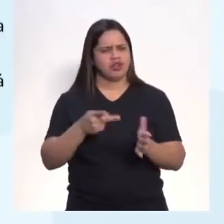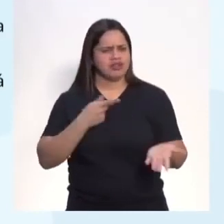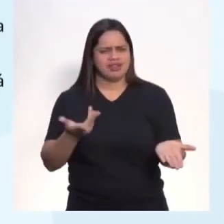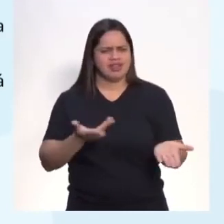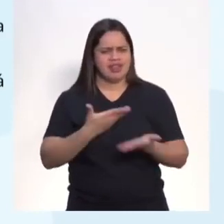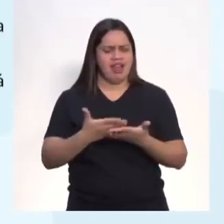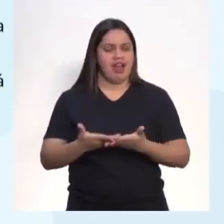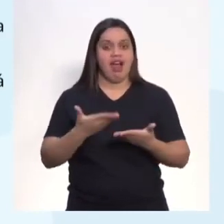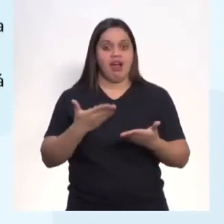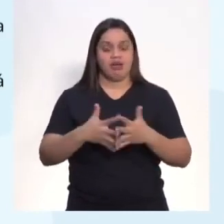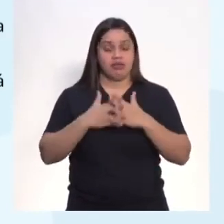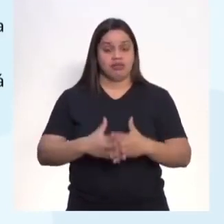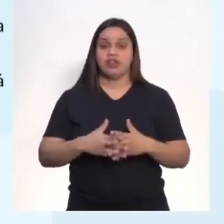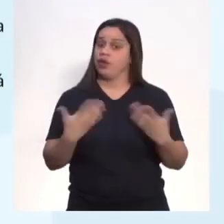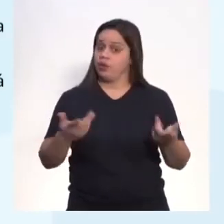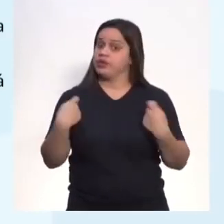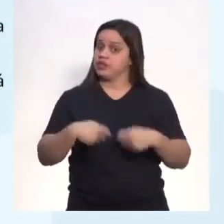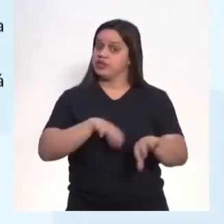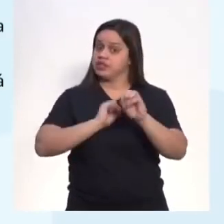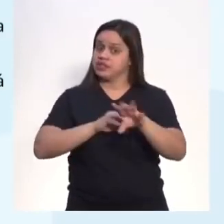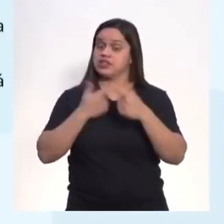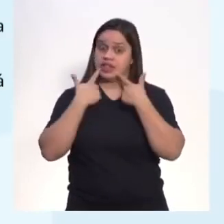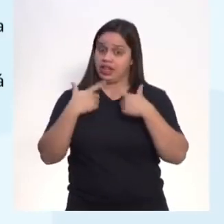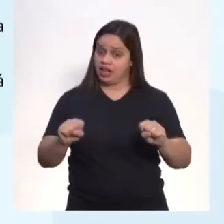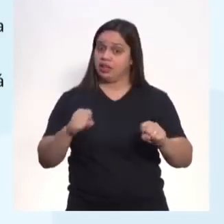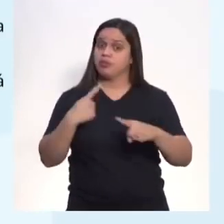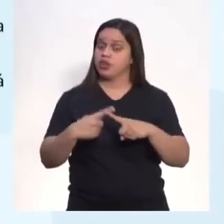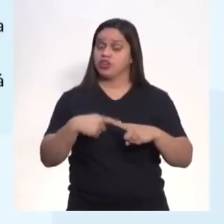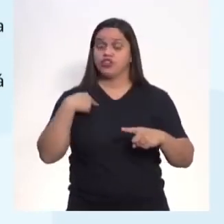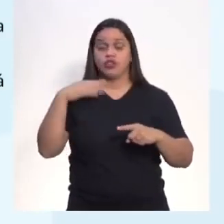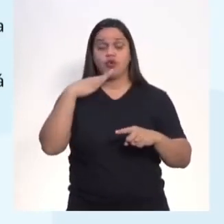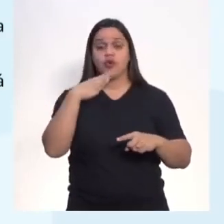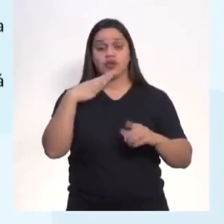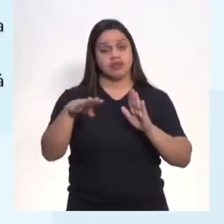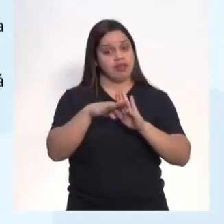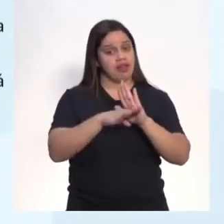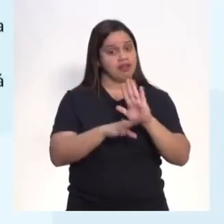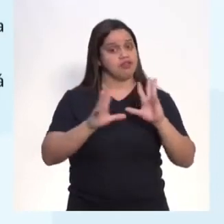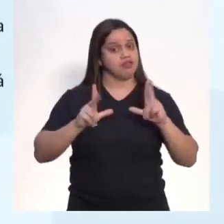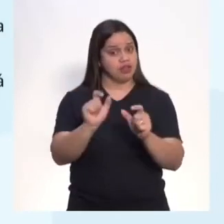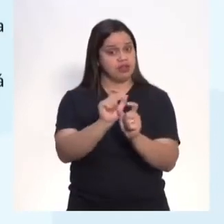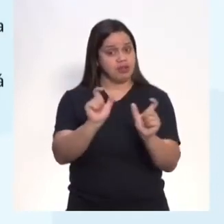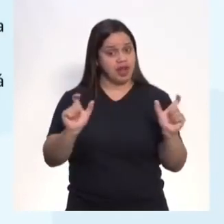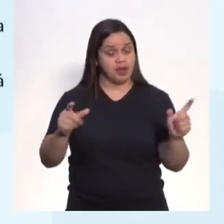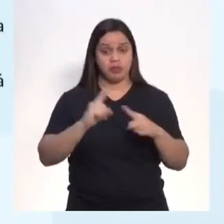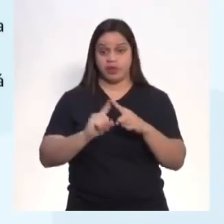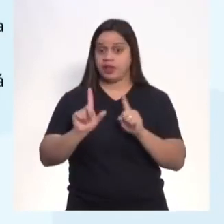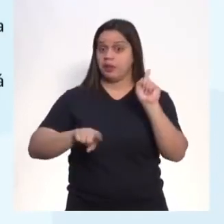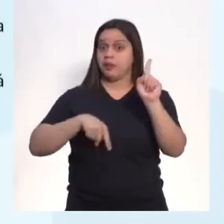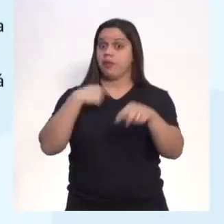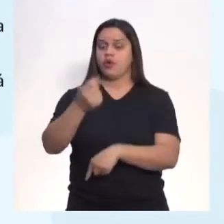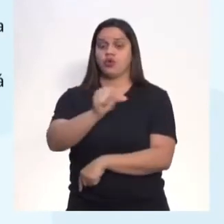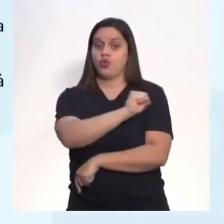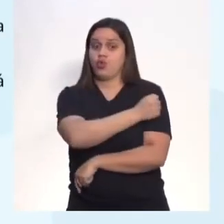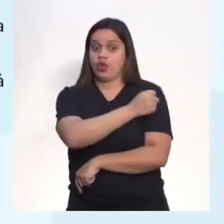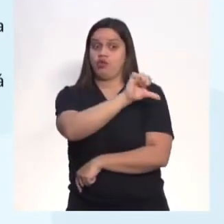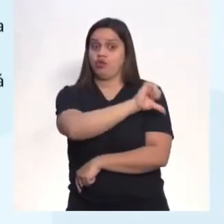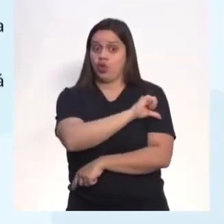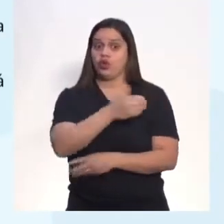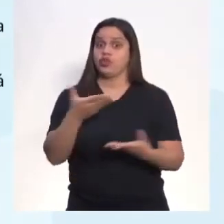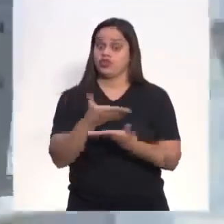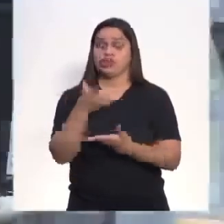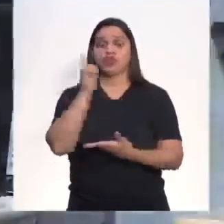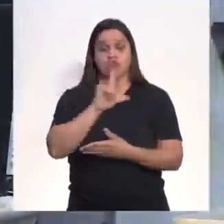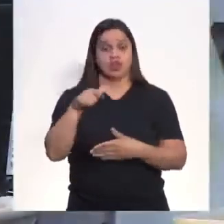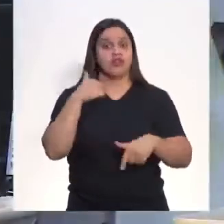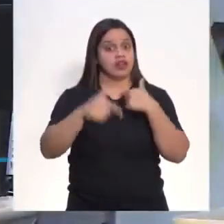mais de gramática, para a gente também conhecer um pouco mais da classificação dessas palavras, para quando a gente chegar lá no 8º, 9º ano, que